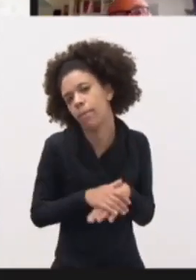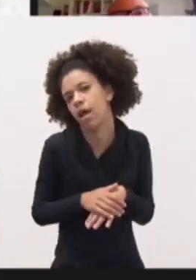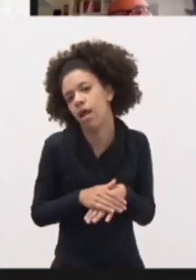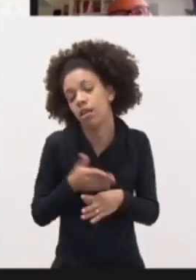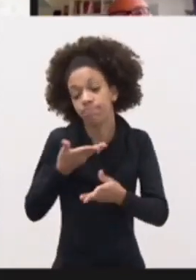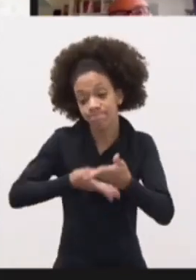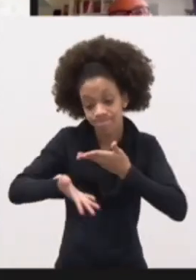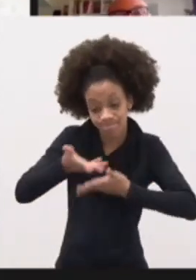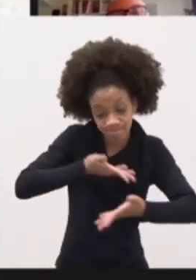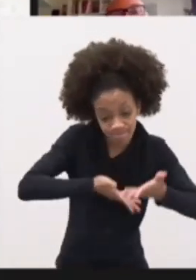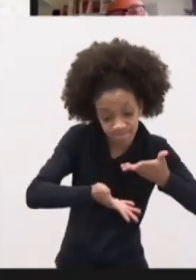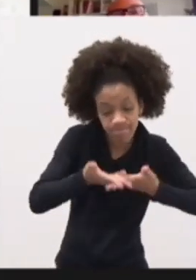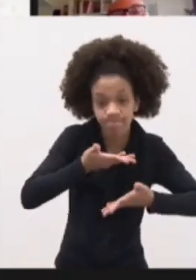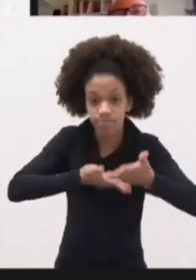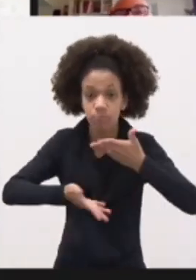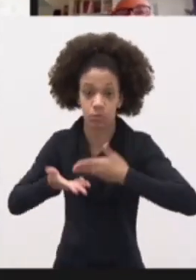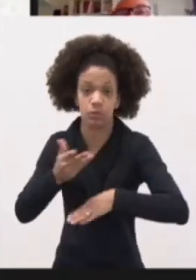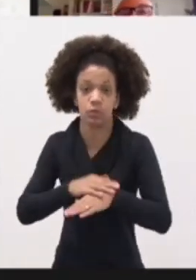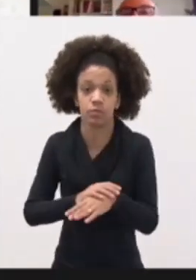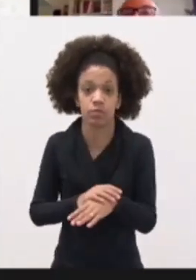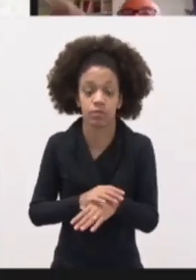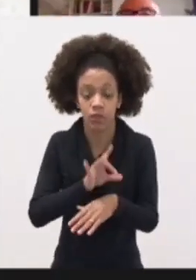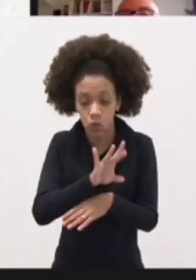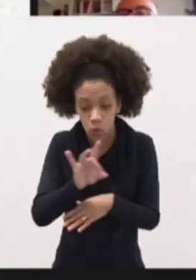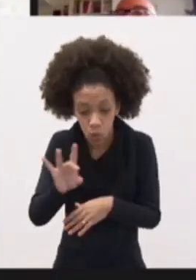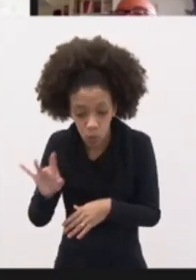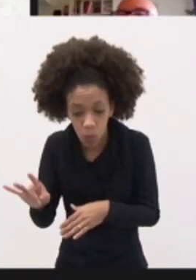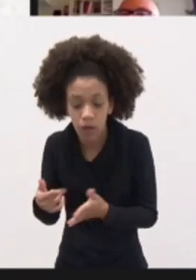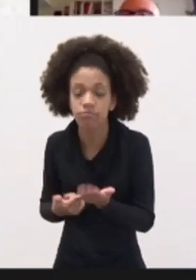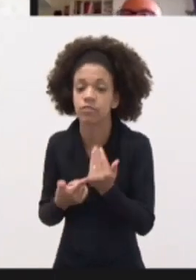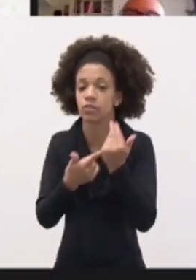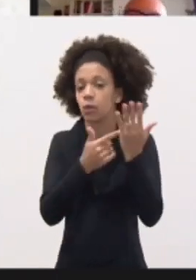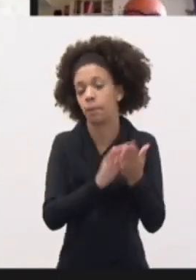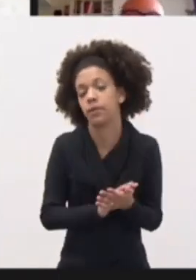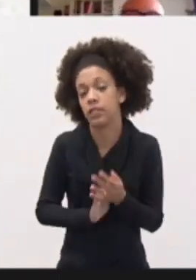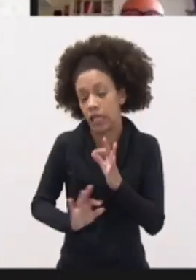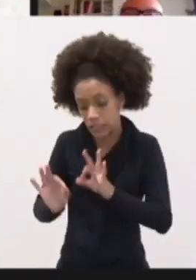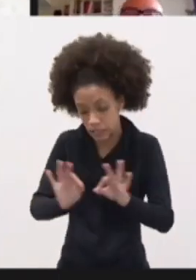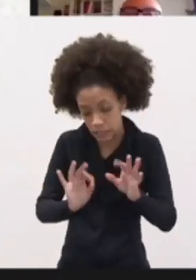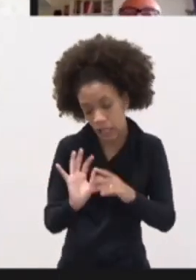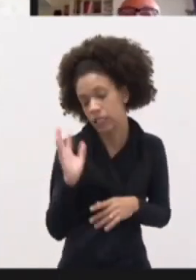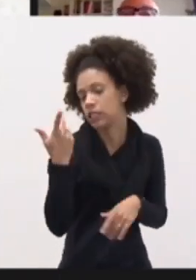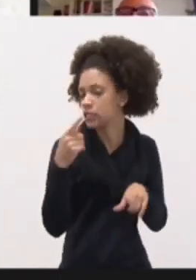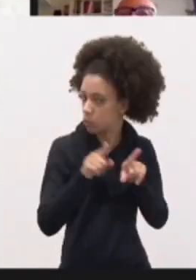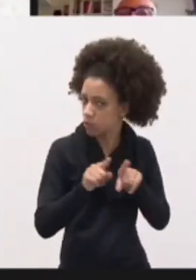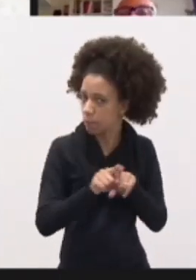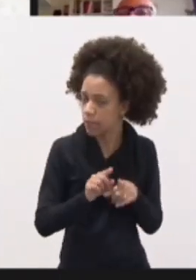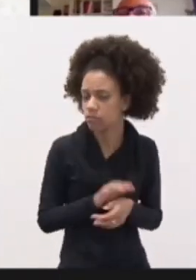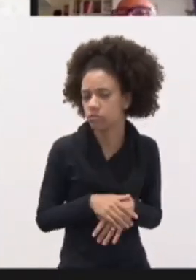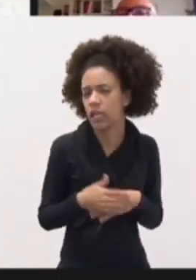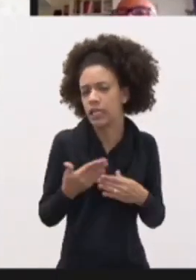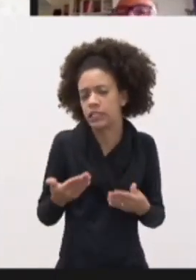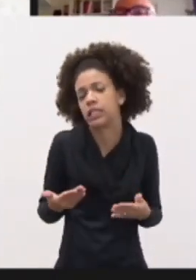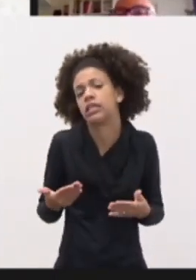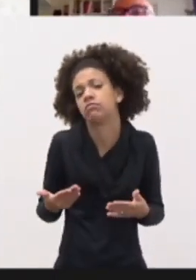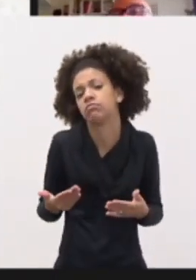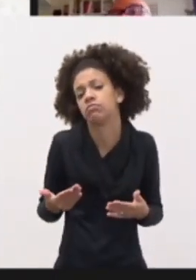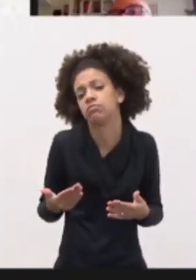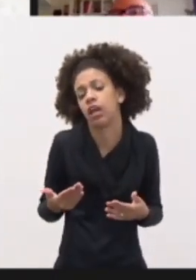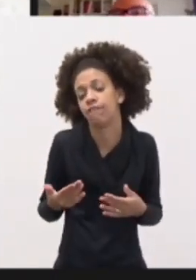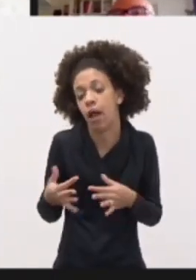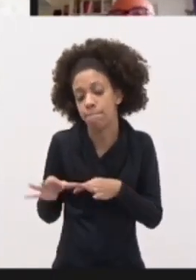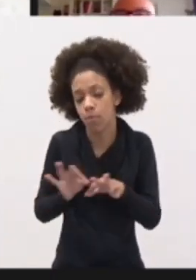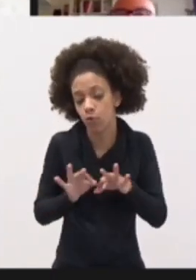relaciona, né? Ela tem a relação com a competência digital de curadoria e criação também, e vai trazer,